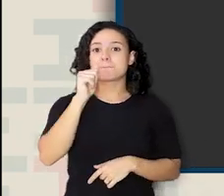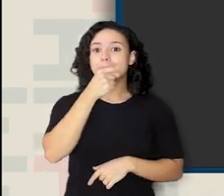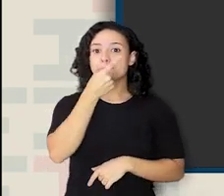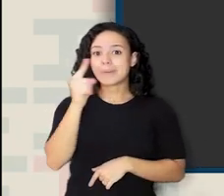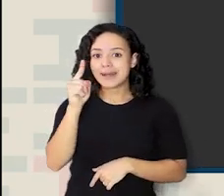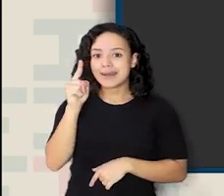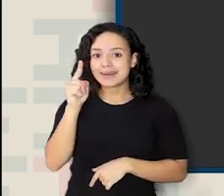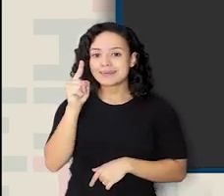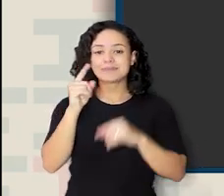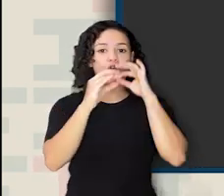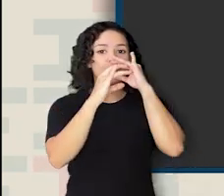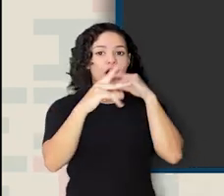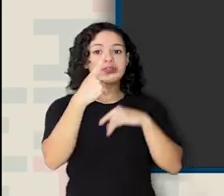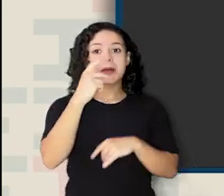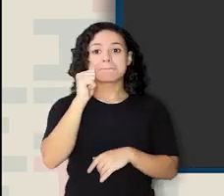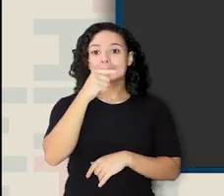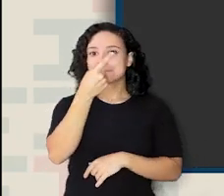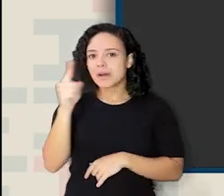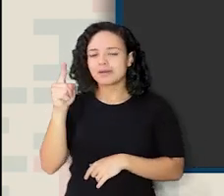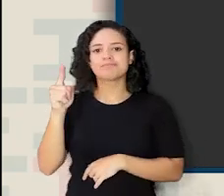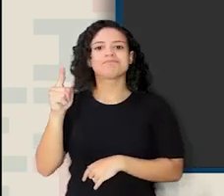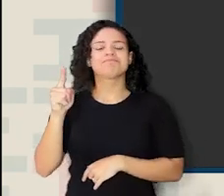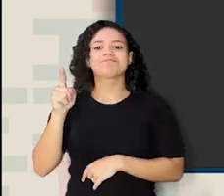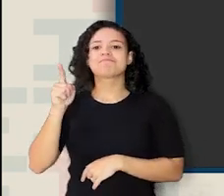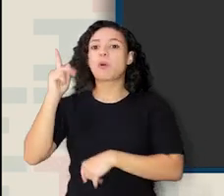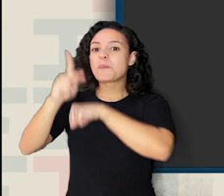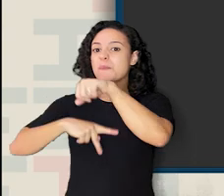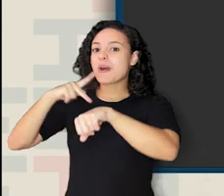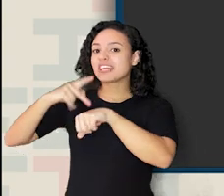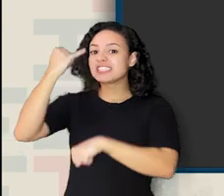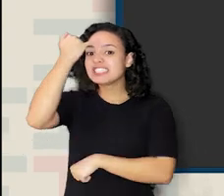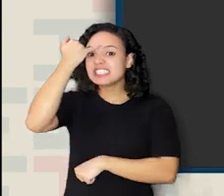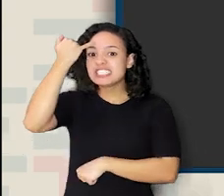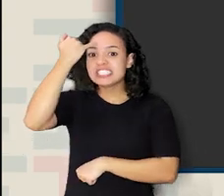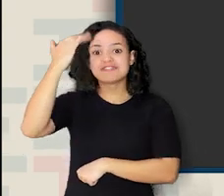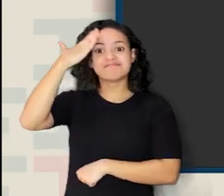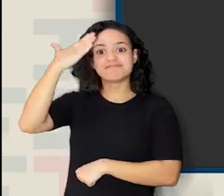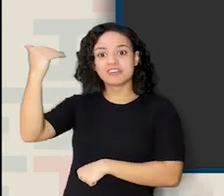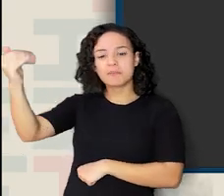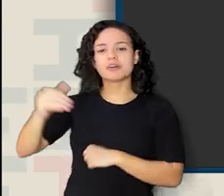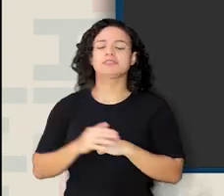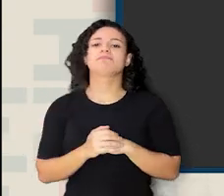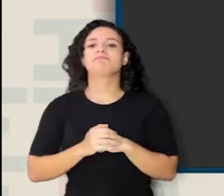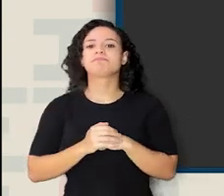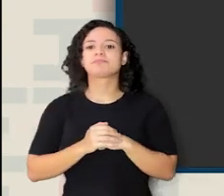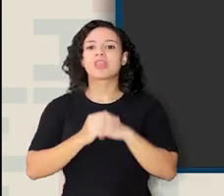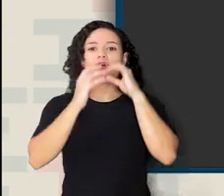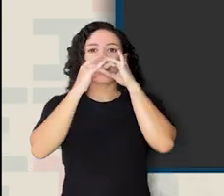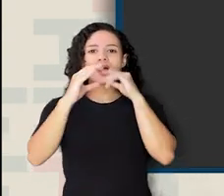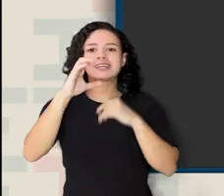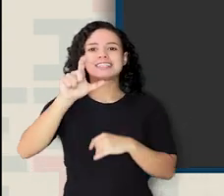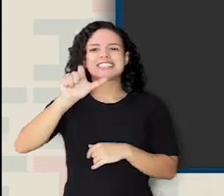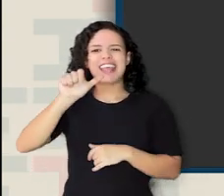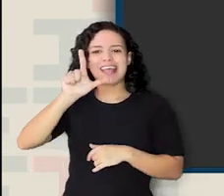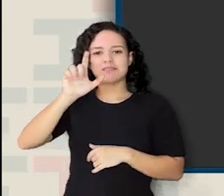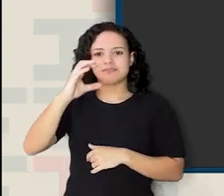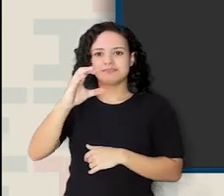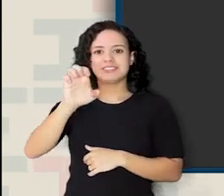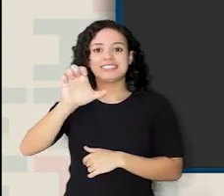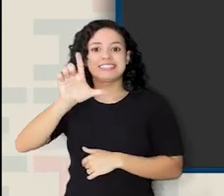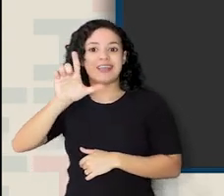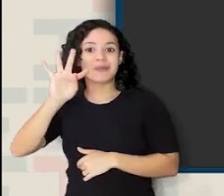exemplo, que é muito comum nos países andinos. A flauta celta, que é muito